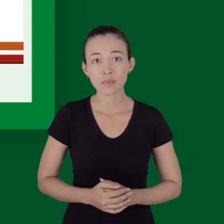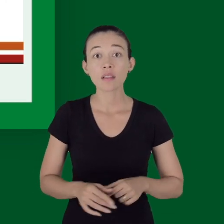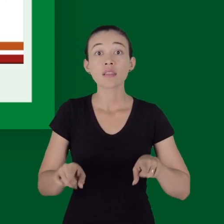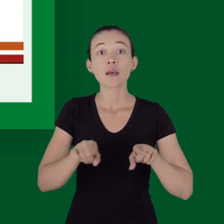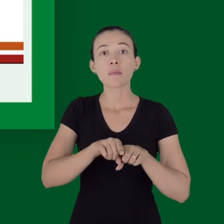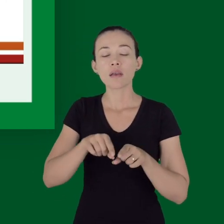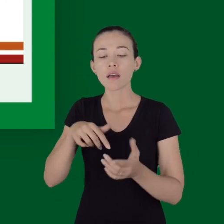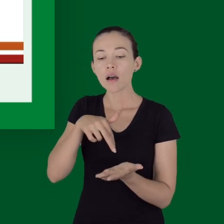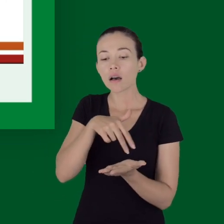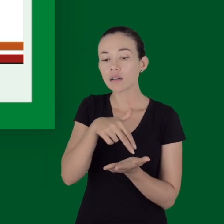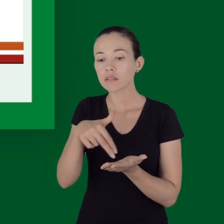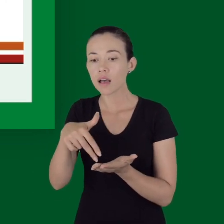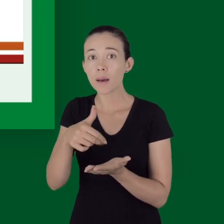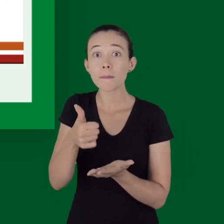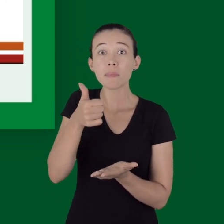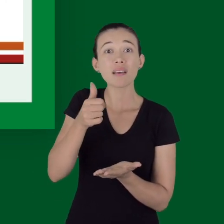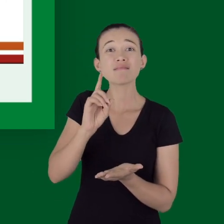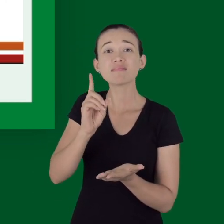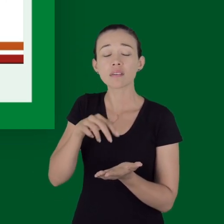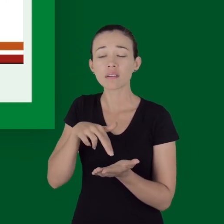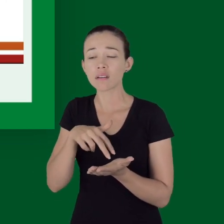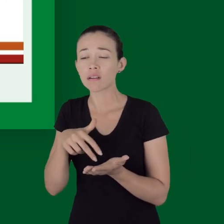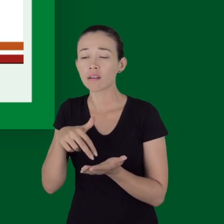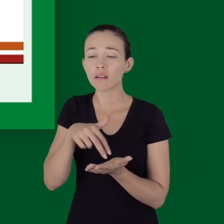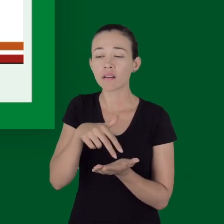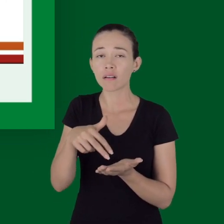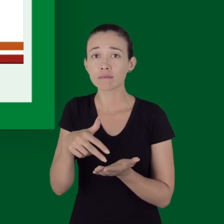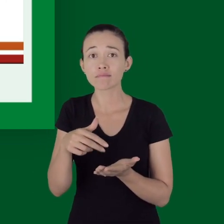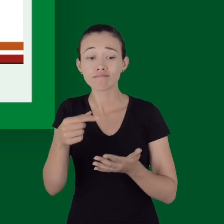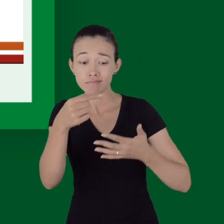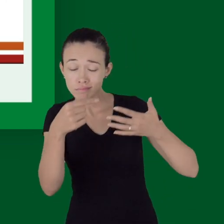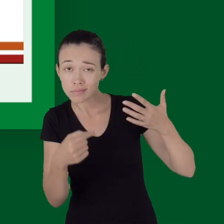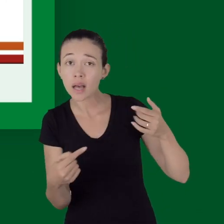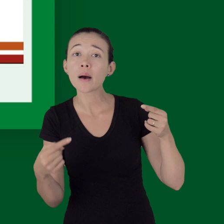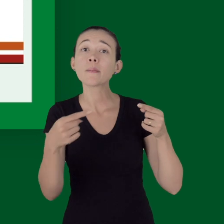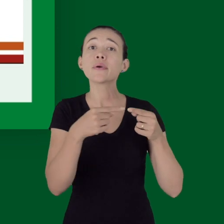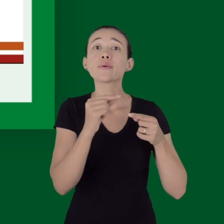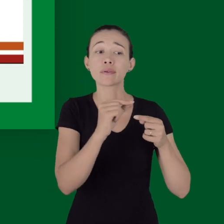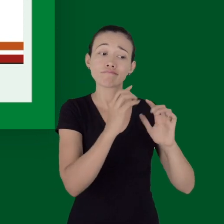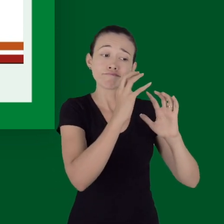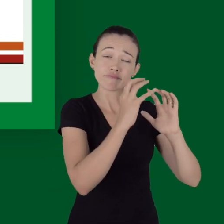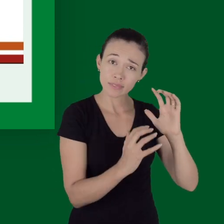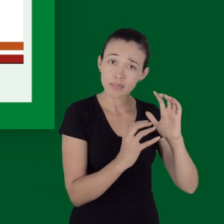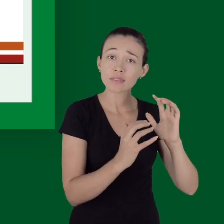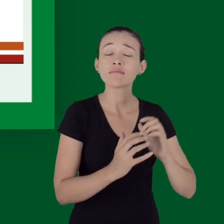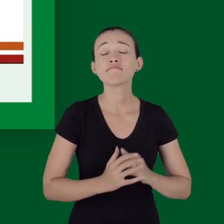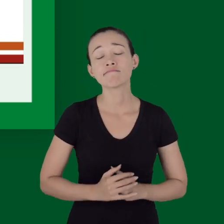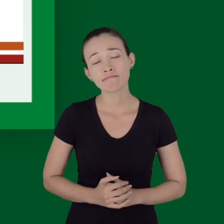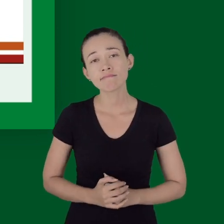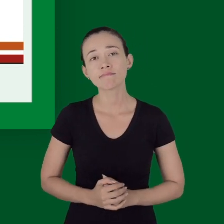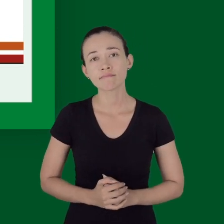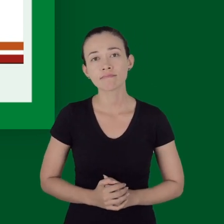são fatores que levam a gente a ir para a caixinha do AVC, do protocolo do AVC.